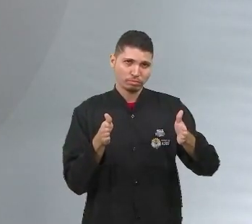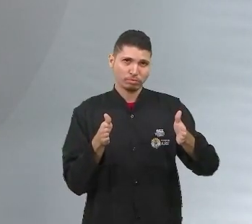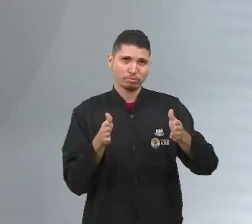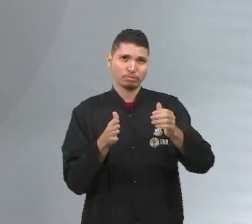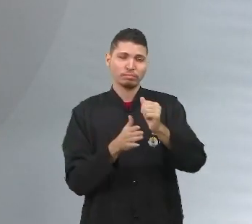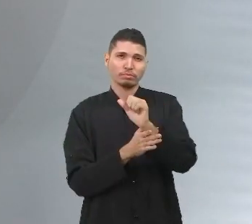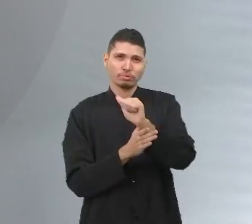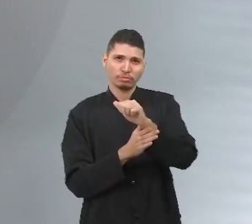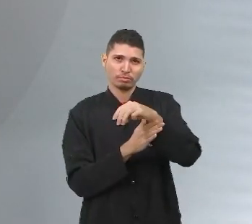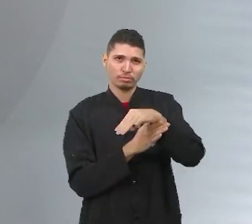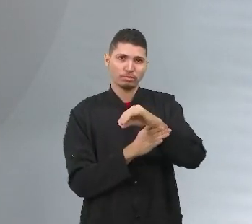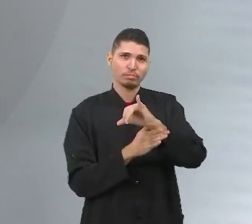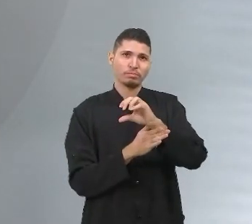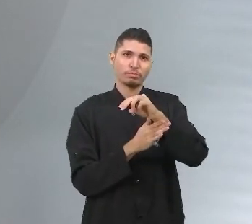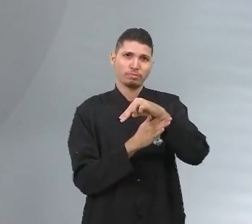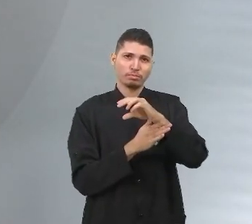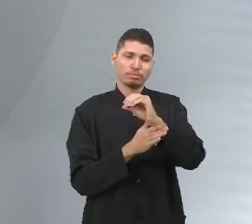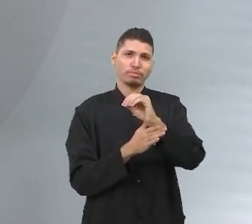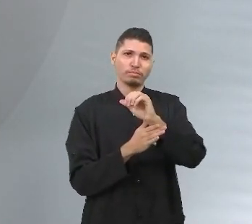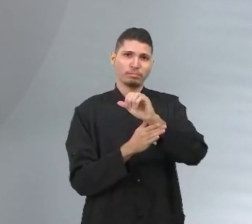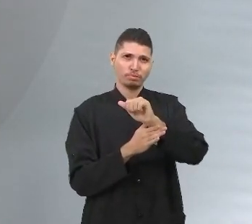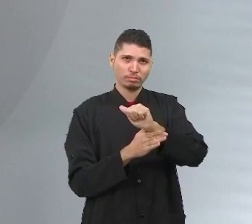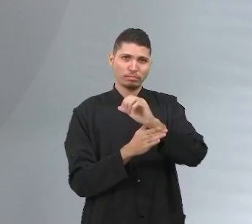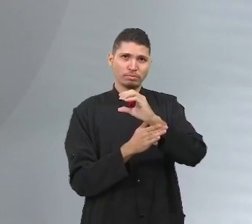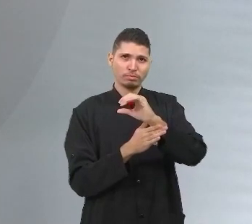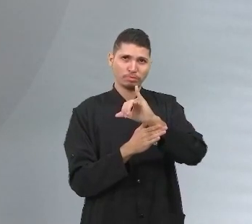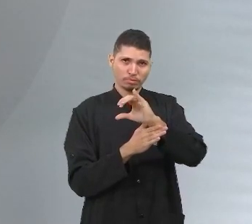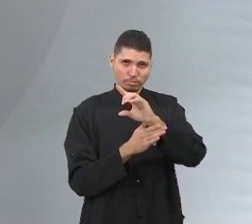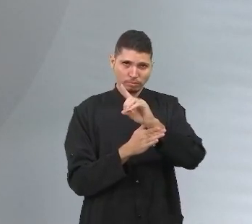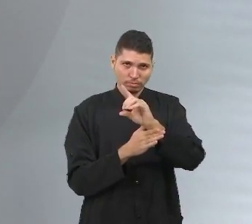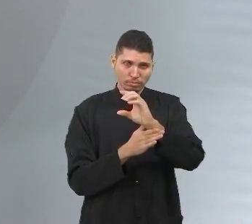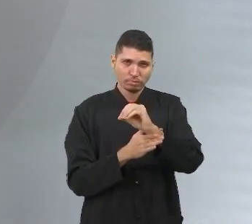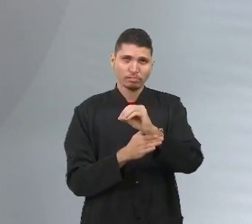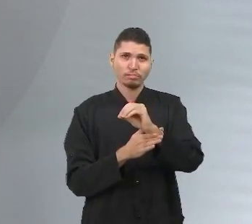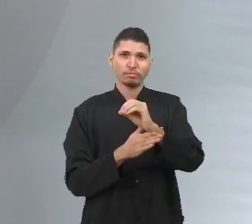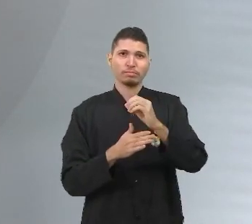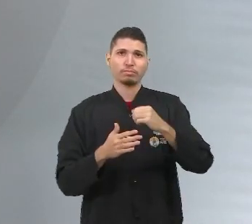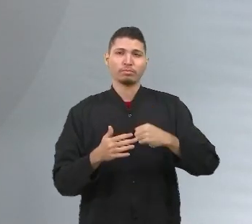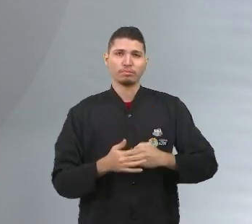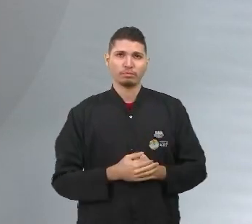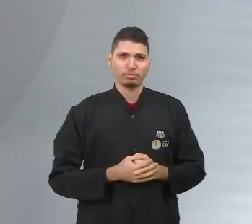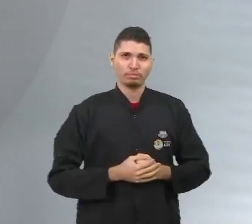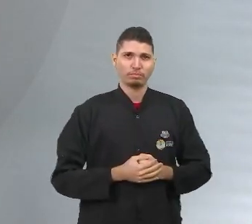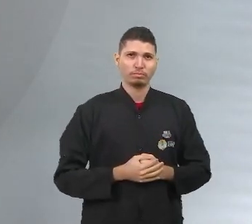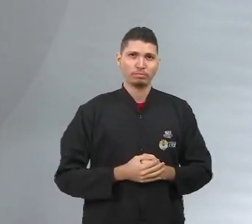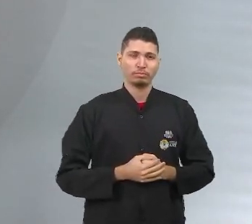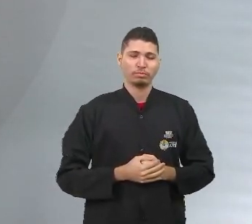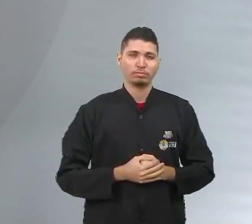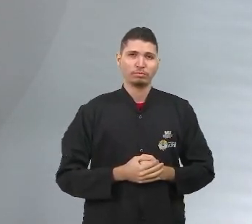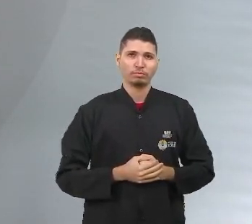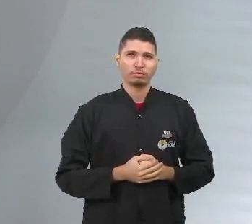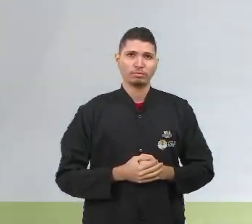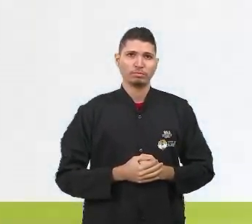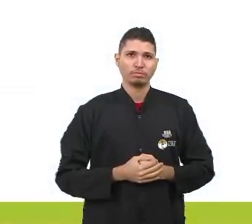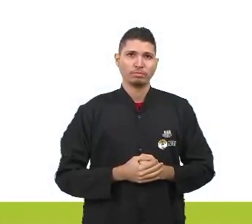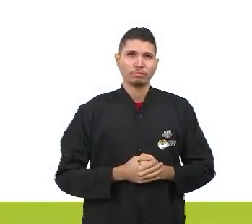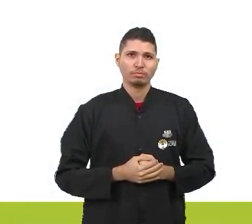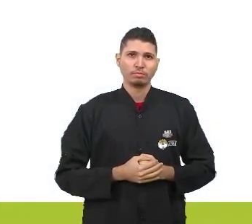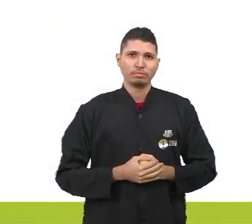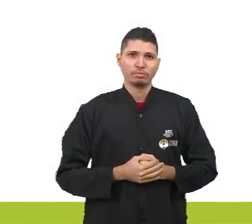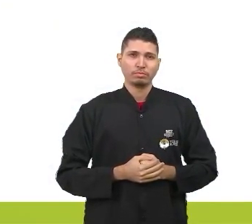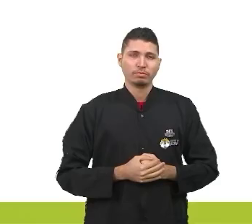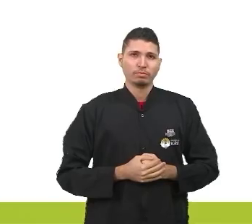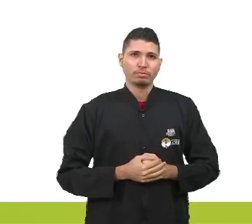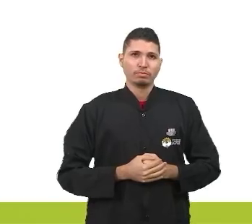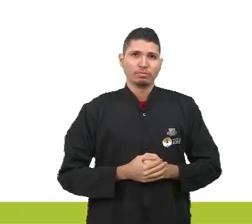dos aminoácidos. Ok? Então ele tem que ter a informação genética na íntegra, bonitão,